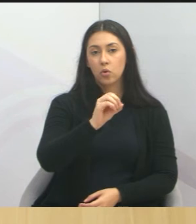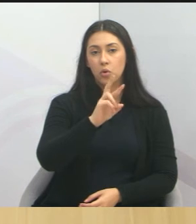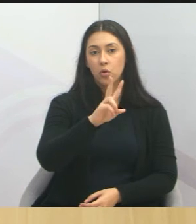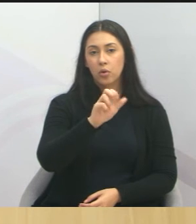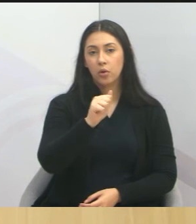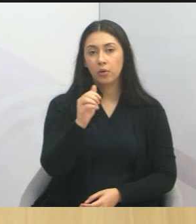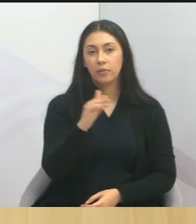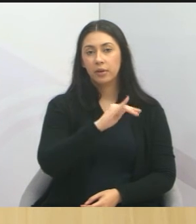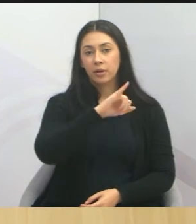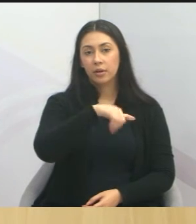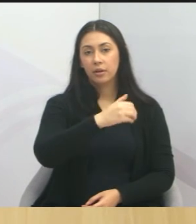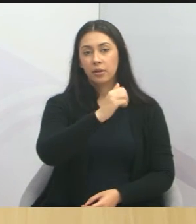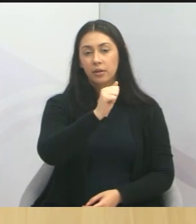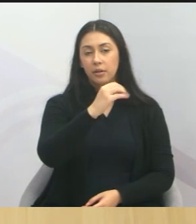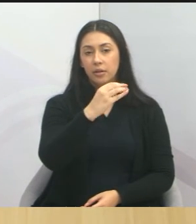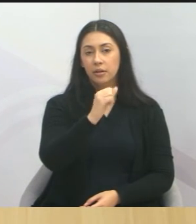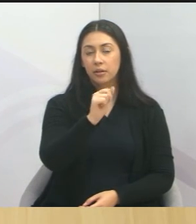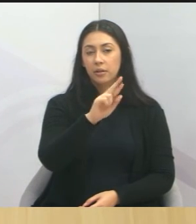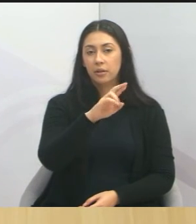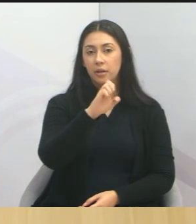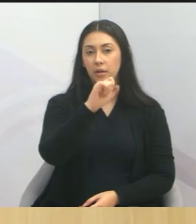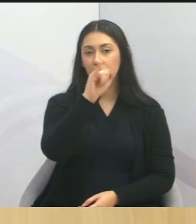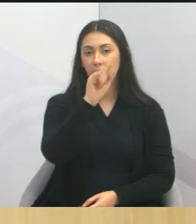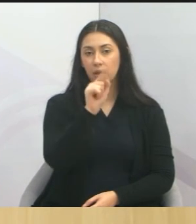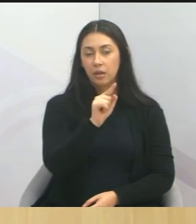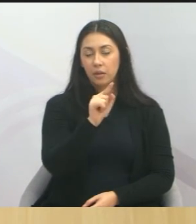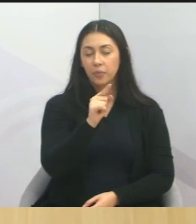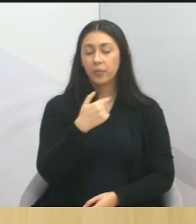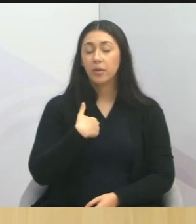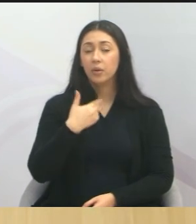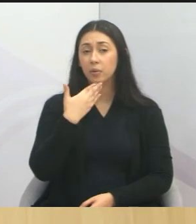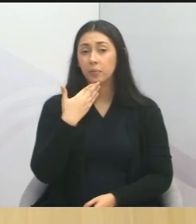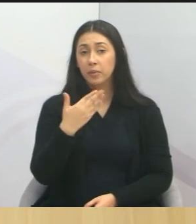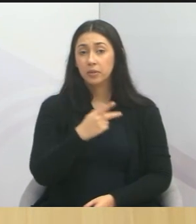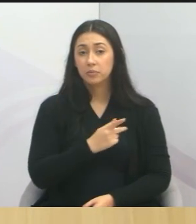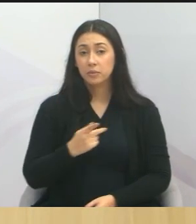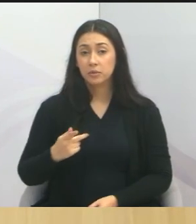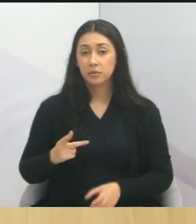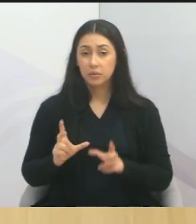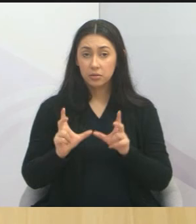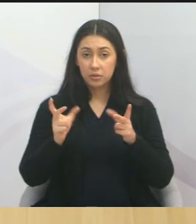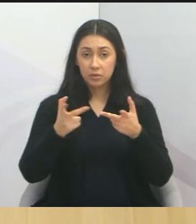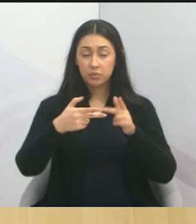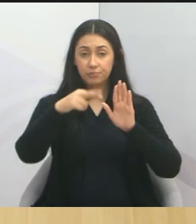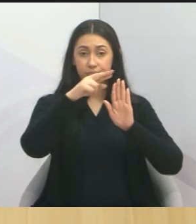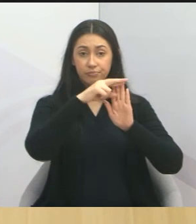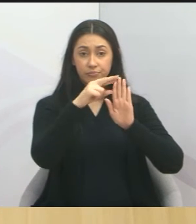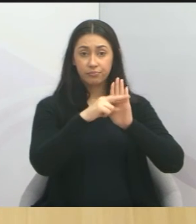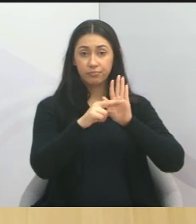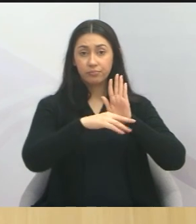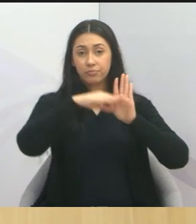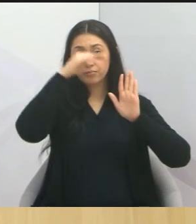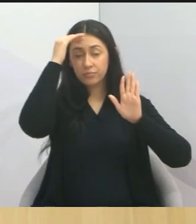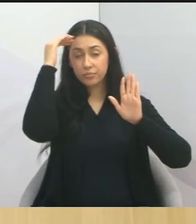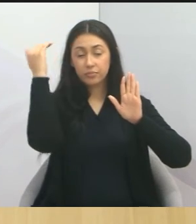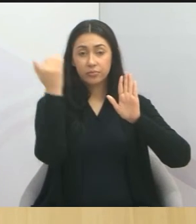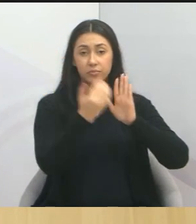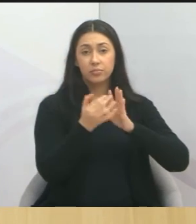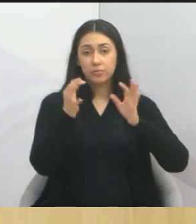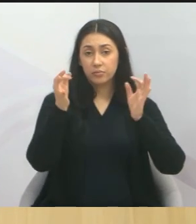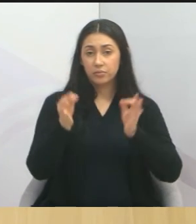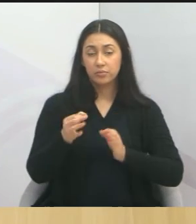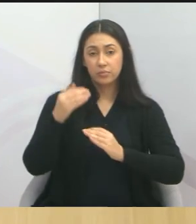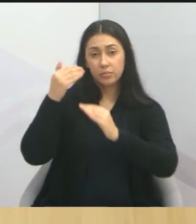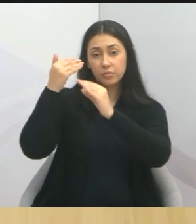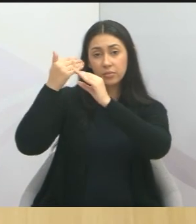ao excelentíssimo senhor presidente dessa casa ouvido é aprovado pelo egrégio plenário e cumpridas as formalidades regimentais